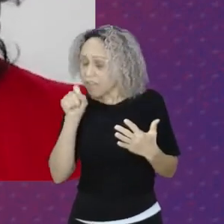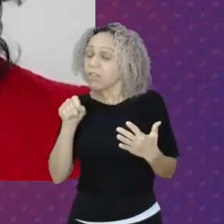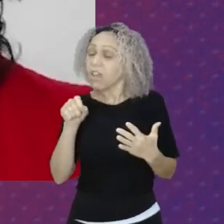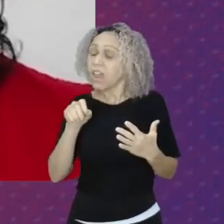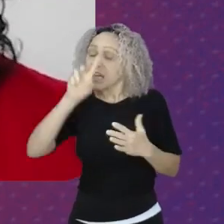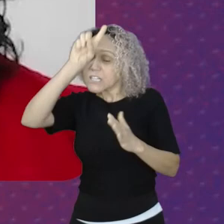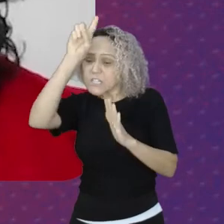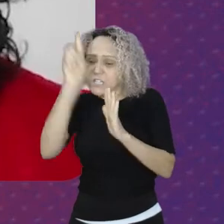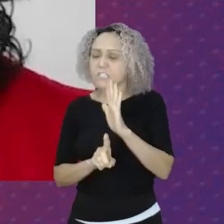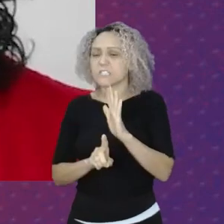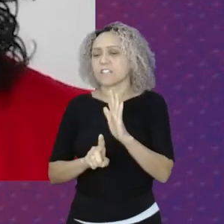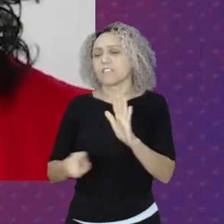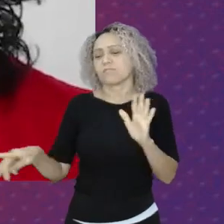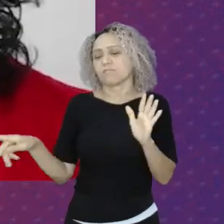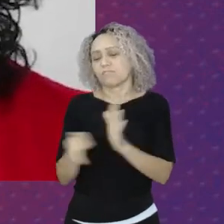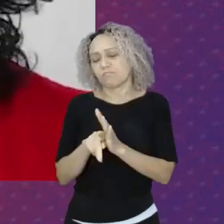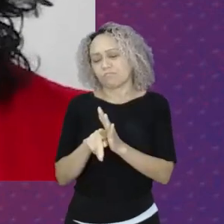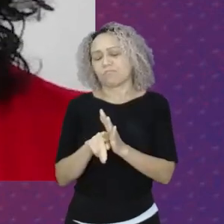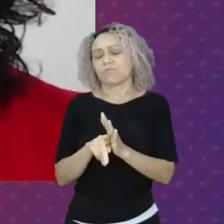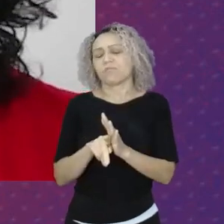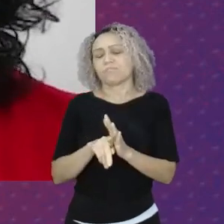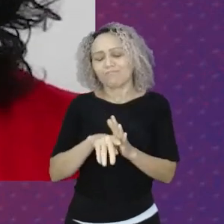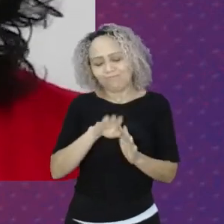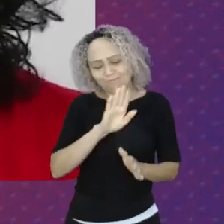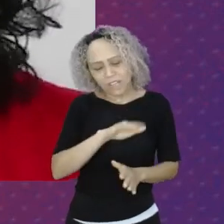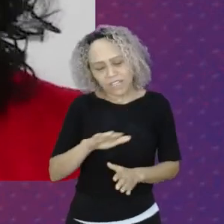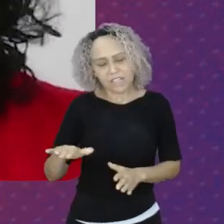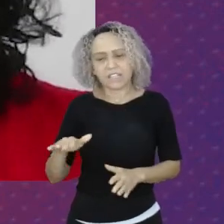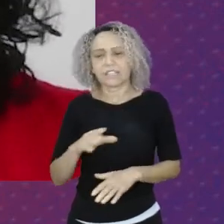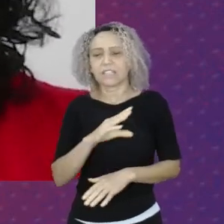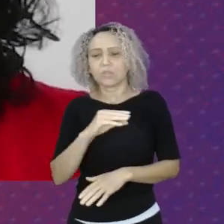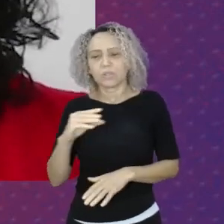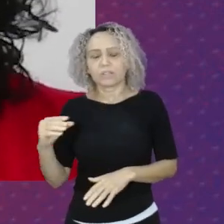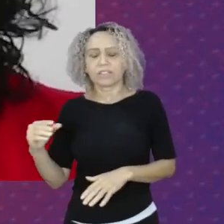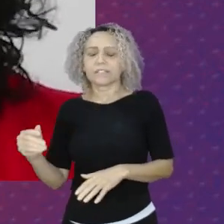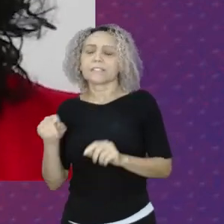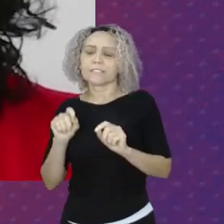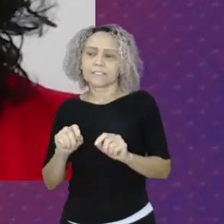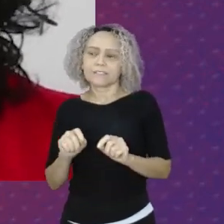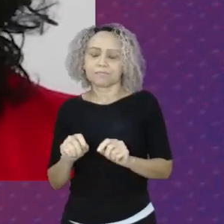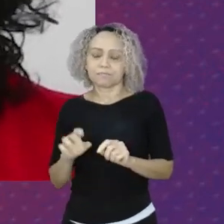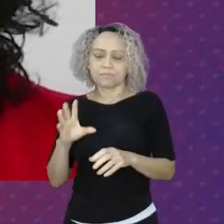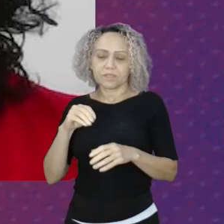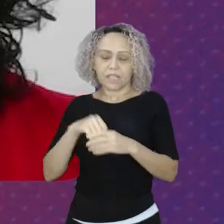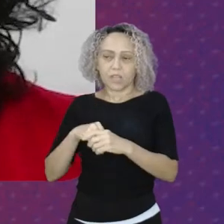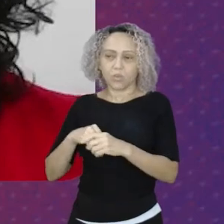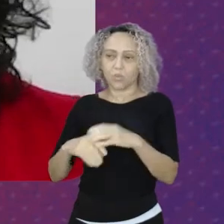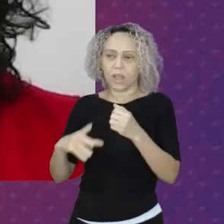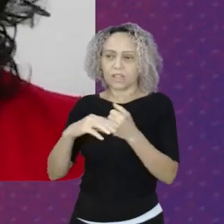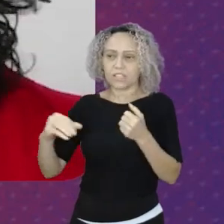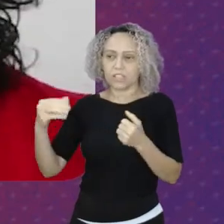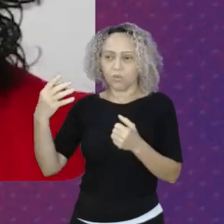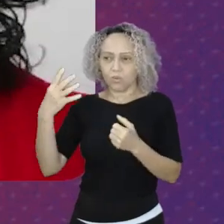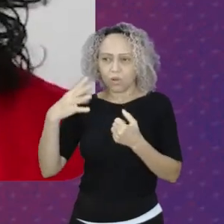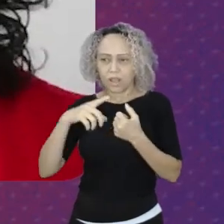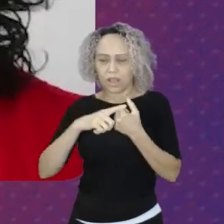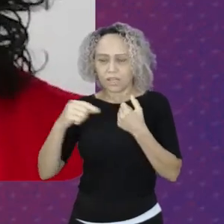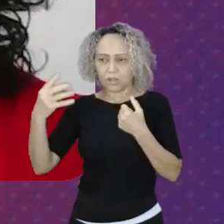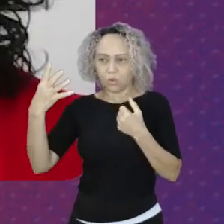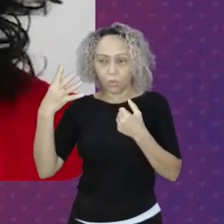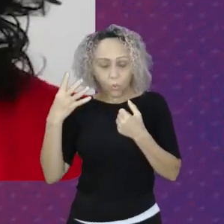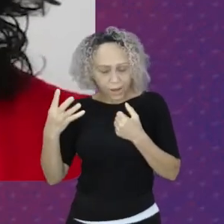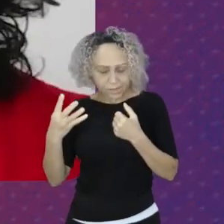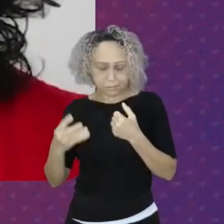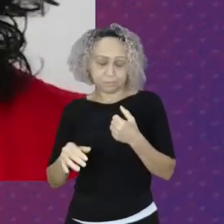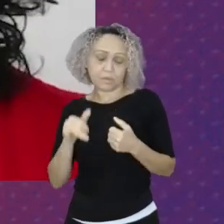a gente ter em mente esse artigo? Porque, por exemplo, se a gente pensar no direito à saúde